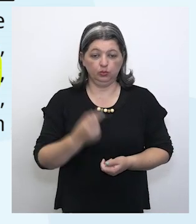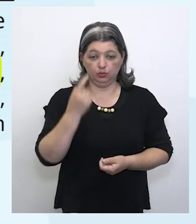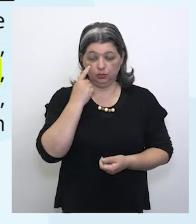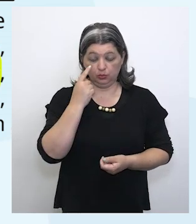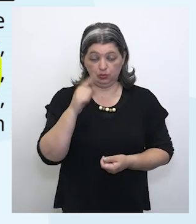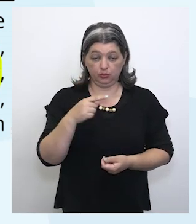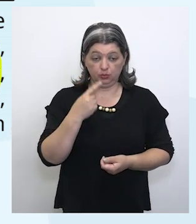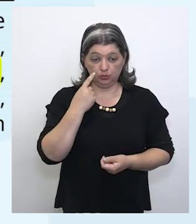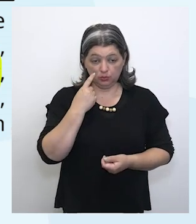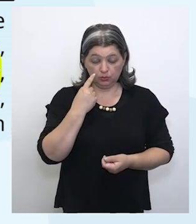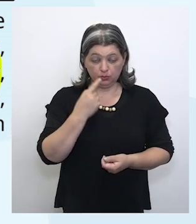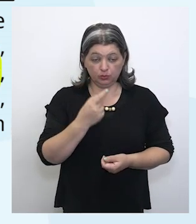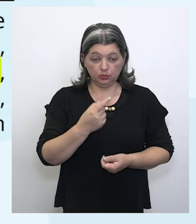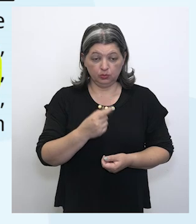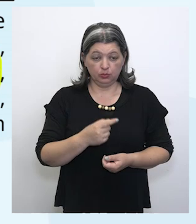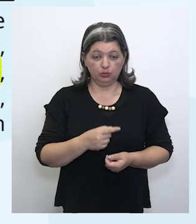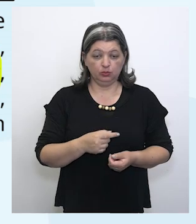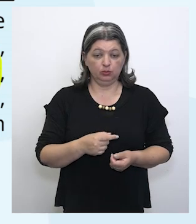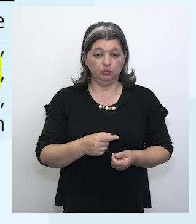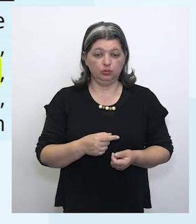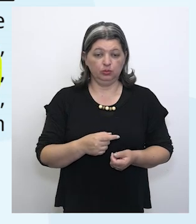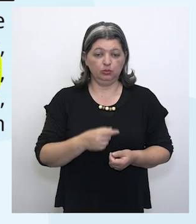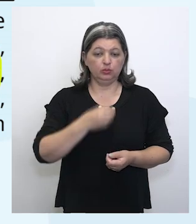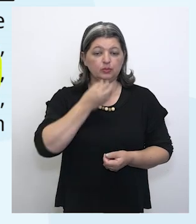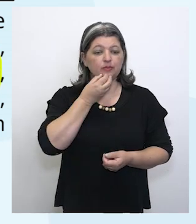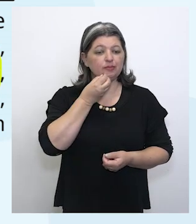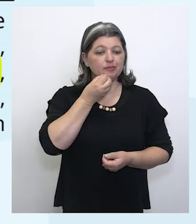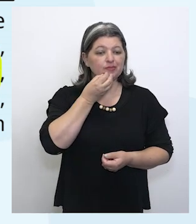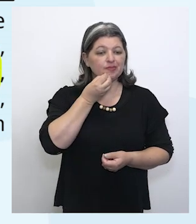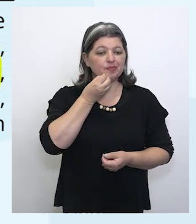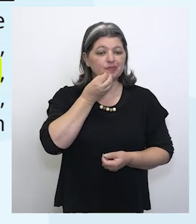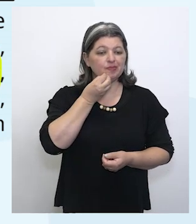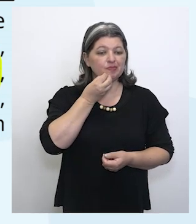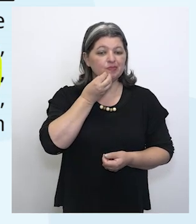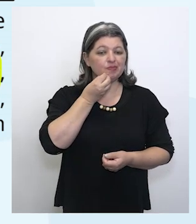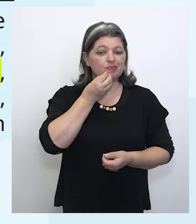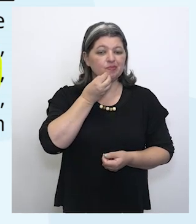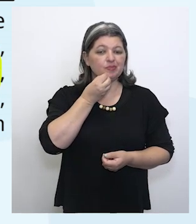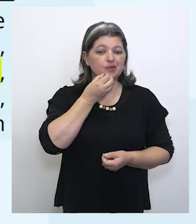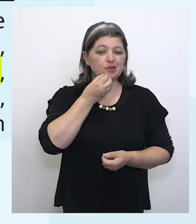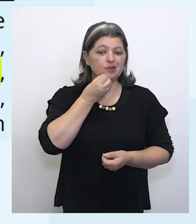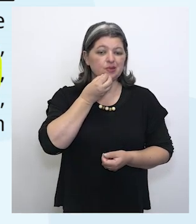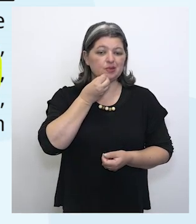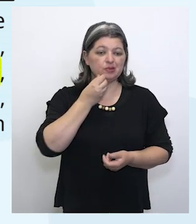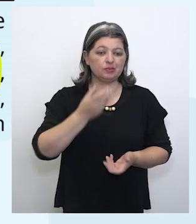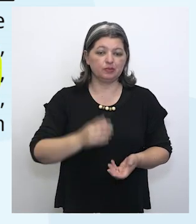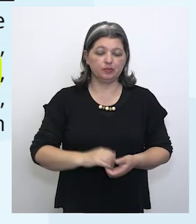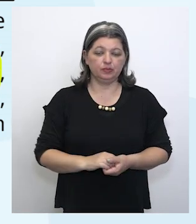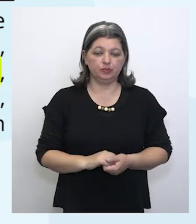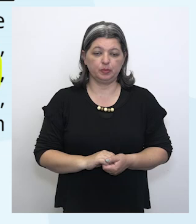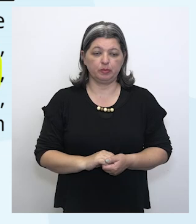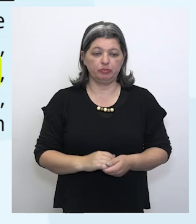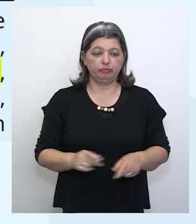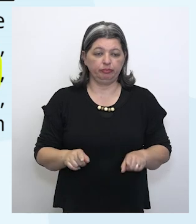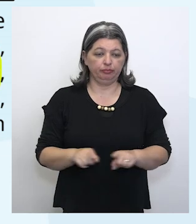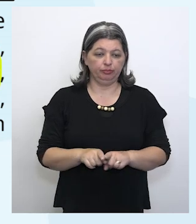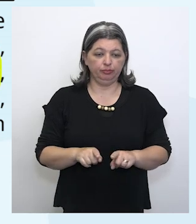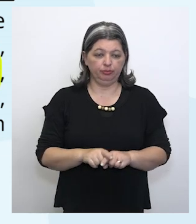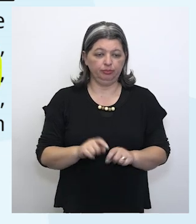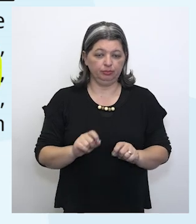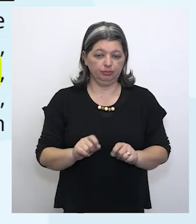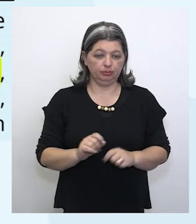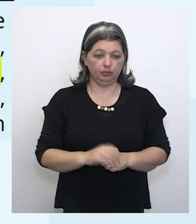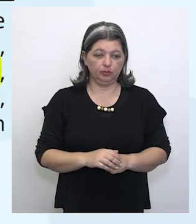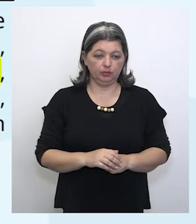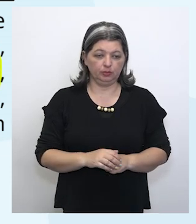gente depreda, essa palavra para mim é difícil, depreda os recursos, yes, resource, yeah, in Europe,